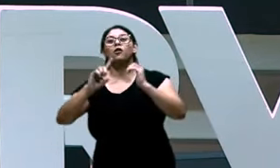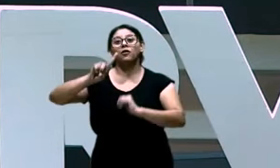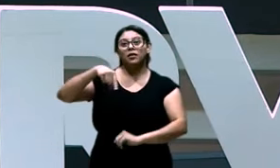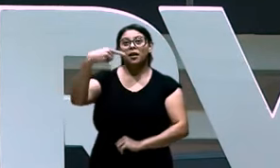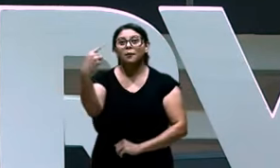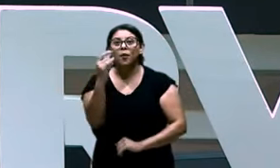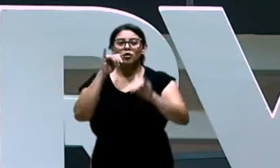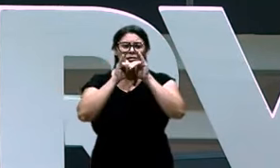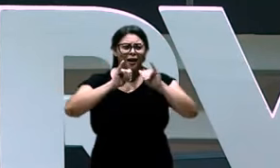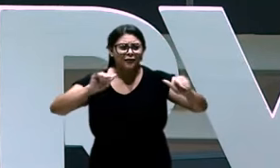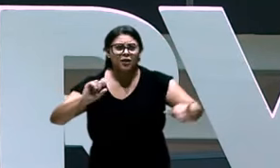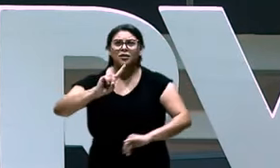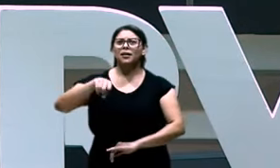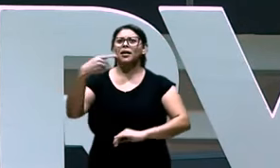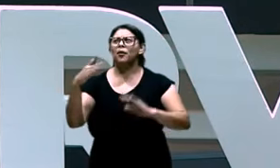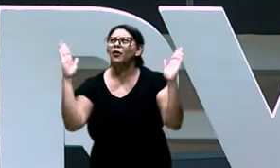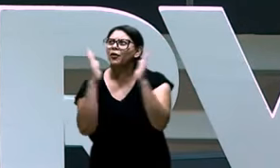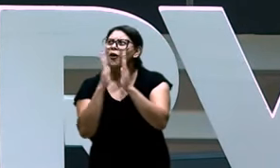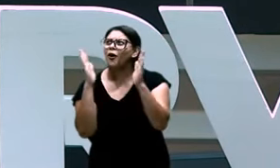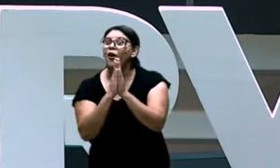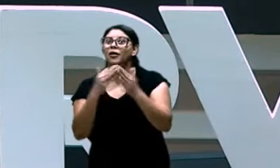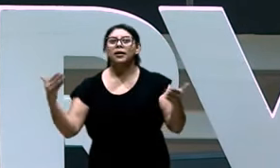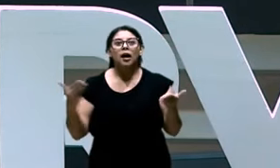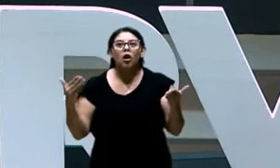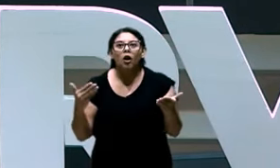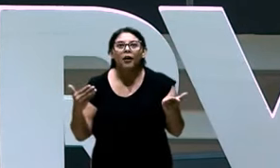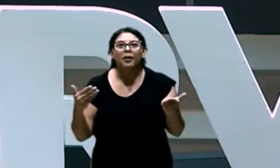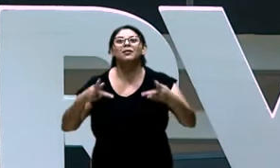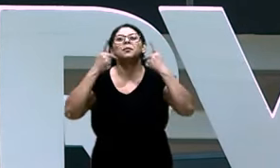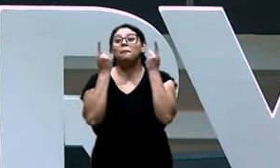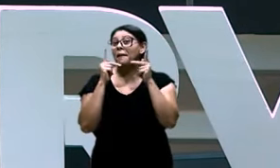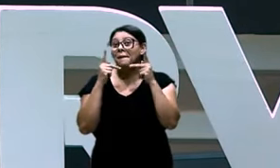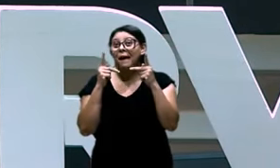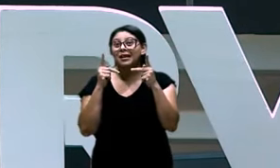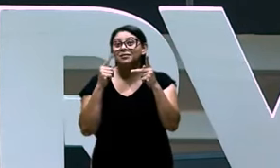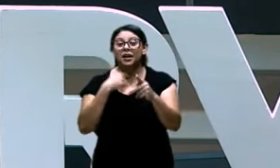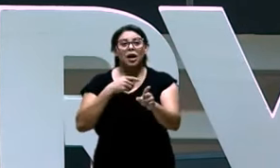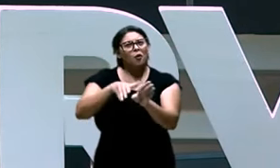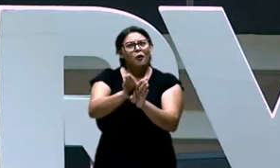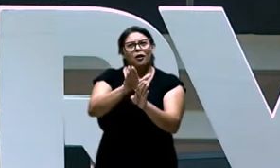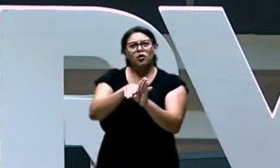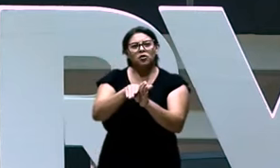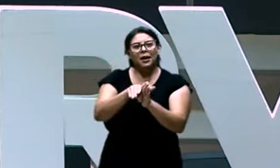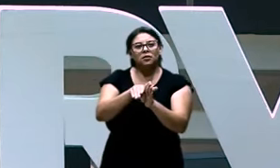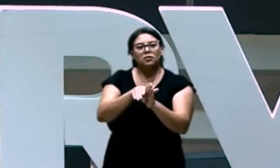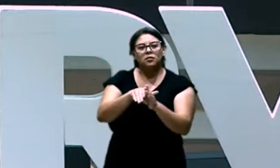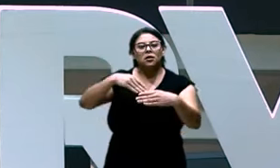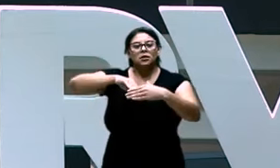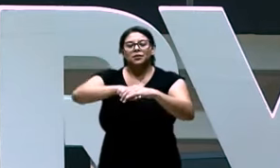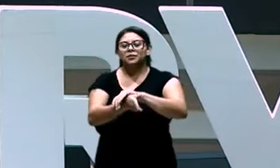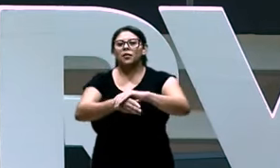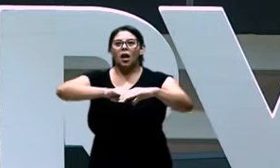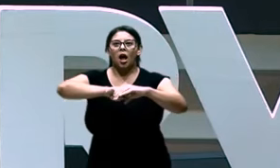dos avisos, aí a gente ora, e agora? Agora vem a palavra, eu já estou acostumado a fazer o mesmo caminho, as mesmas músicas, a